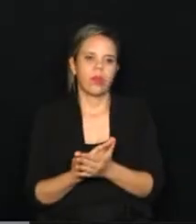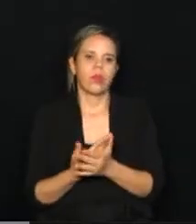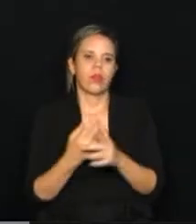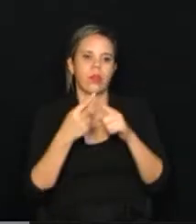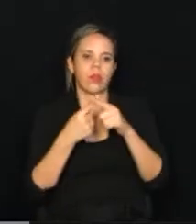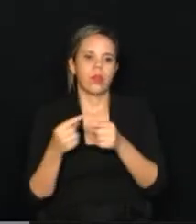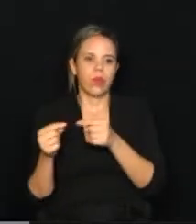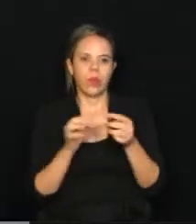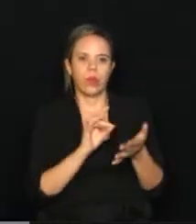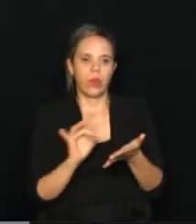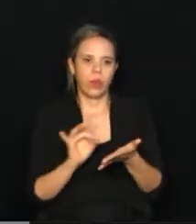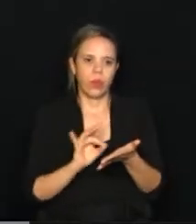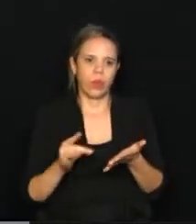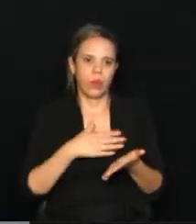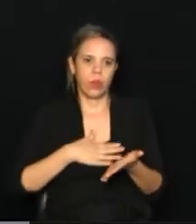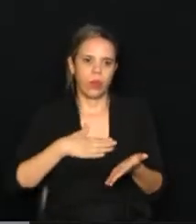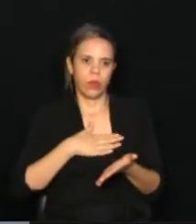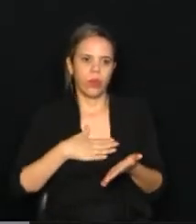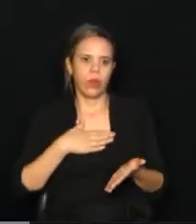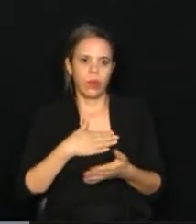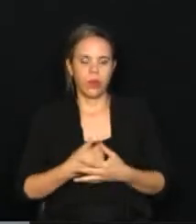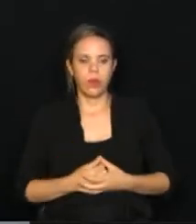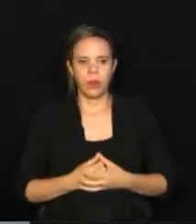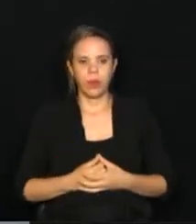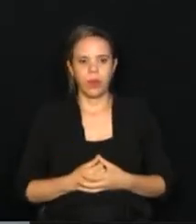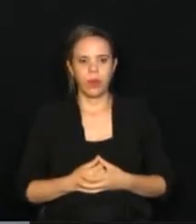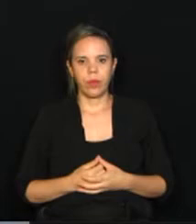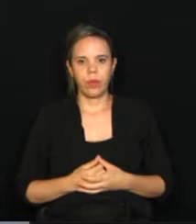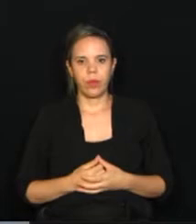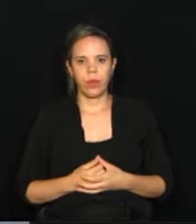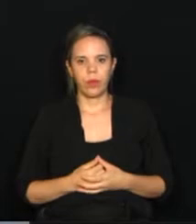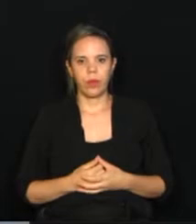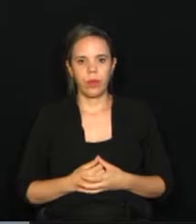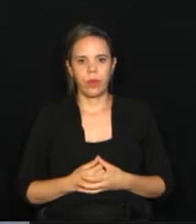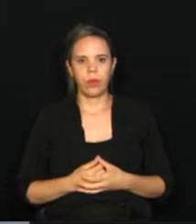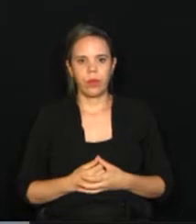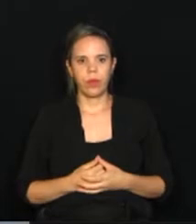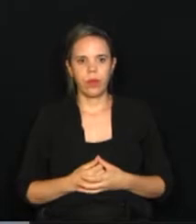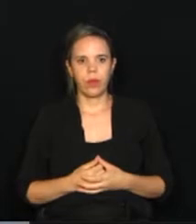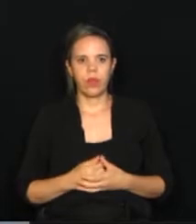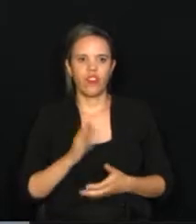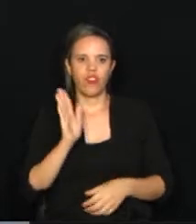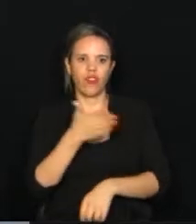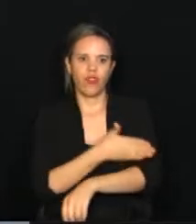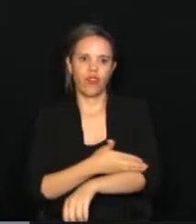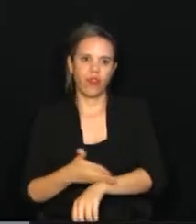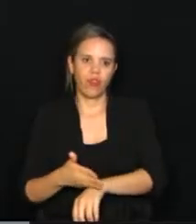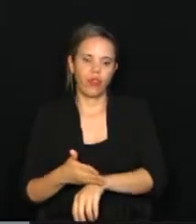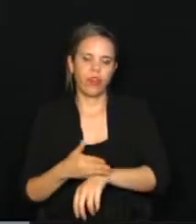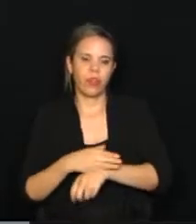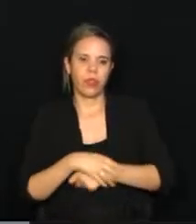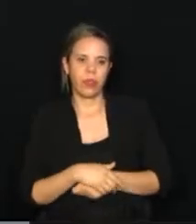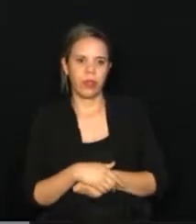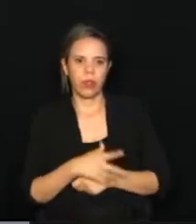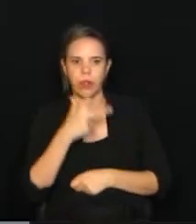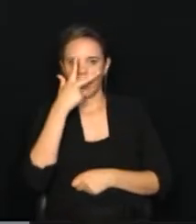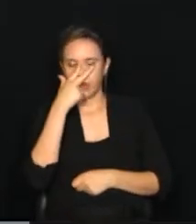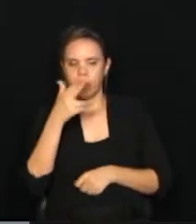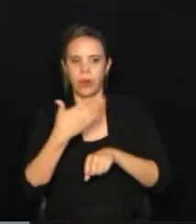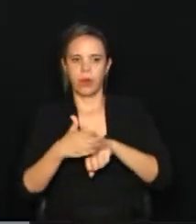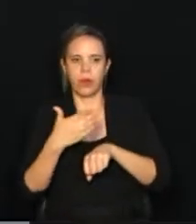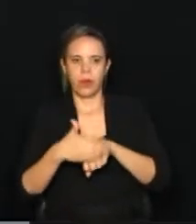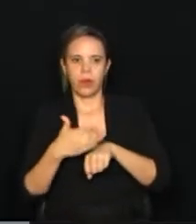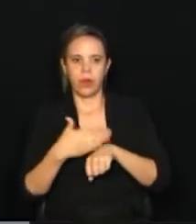adversário, que a gente também gosta, né? Então, eu já me acostumei, porque parece quase um treino, porque